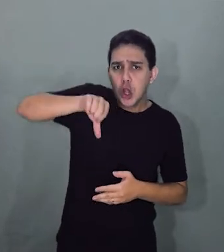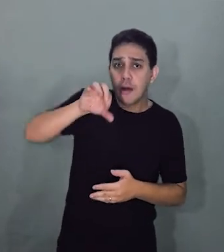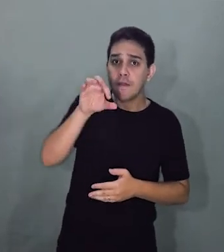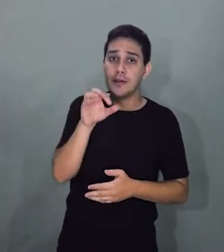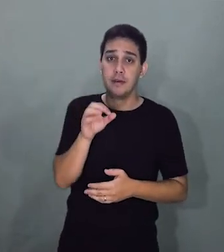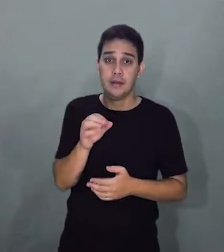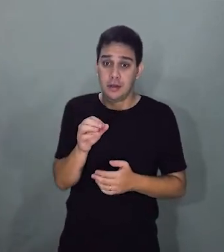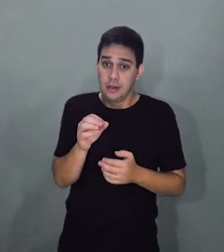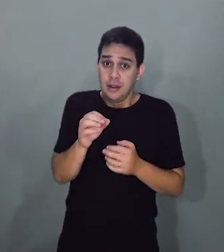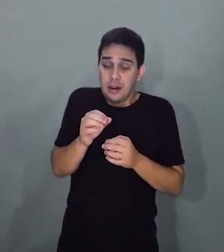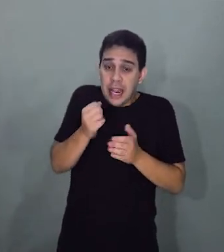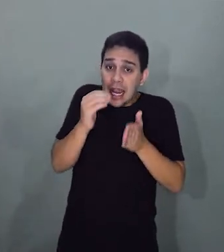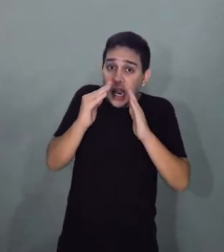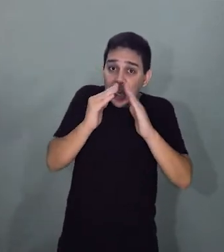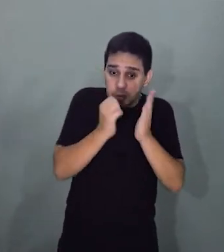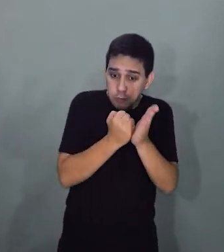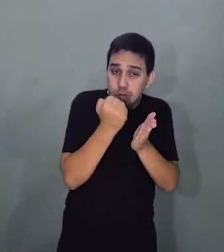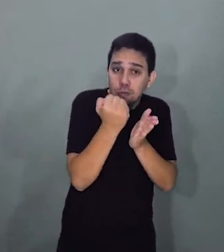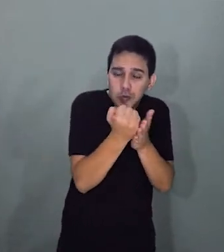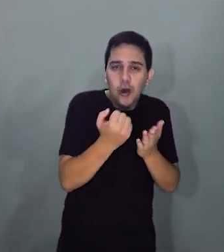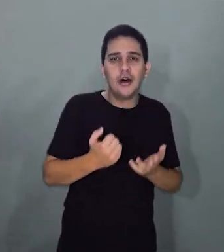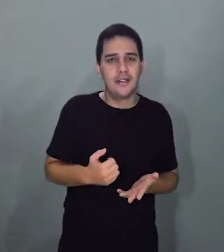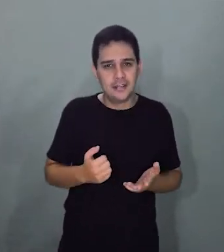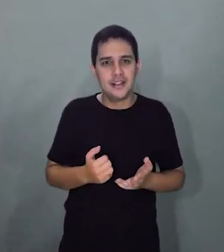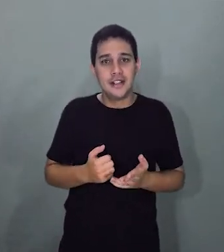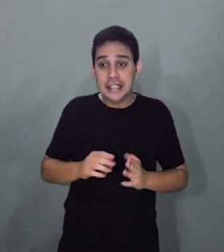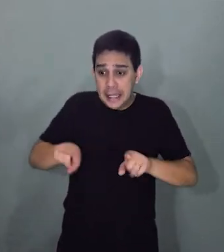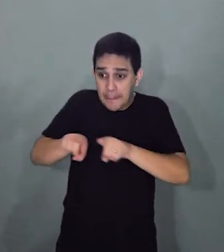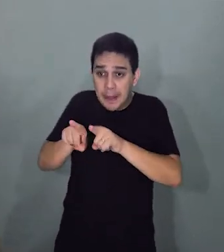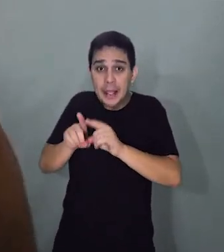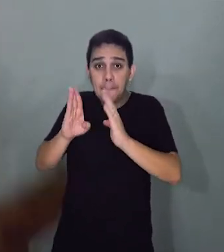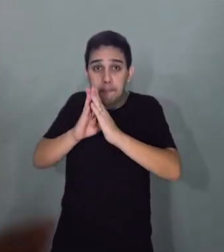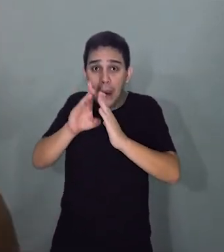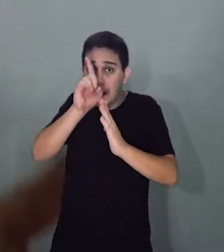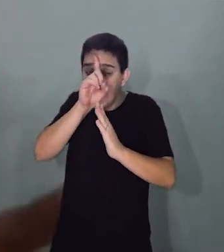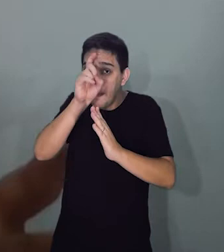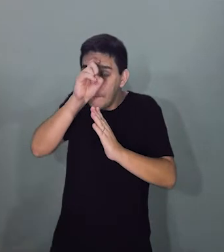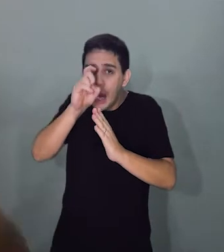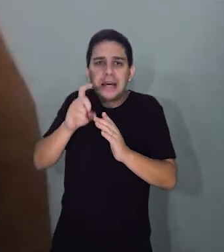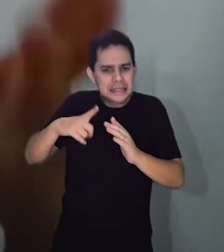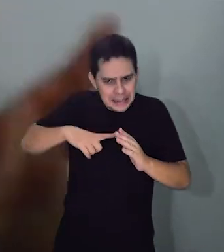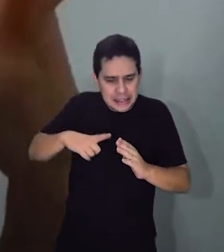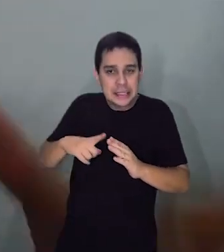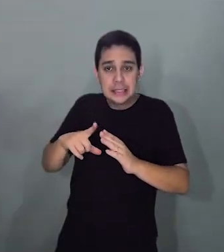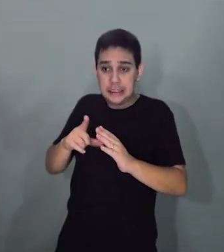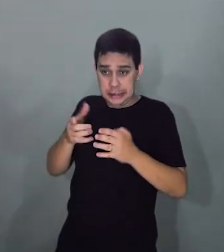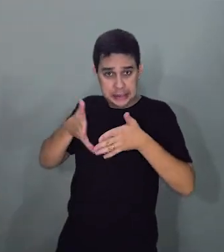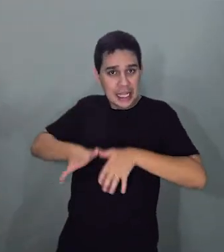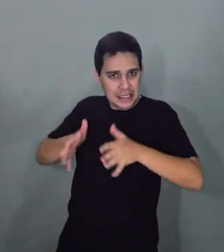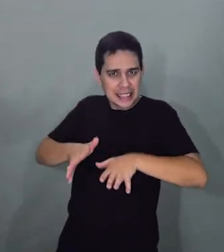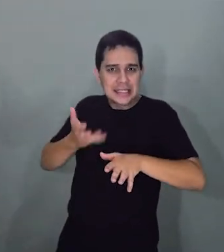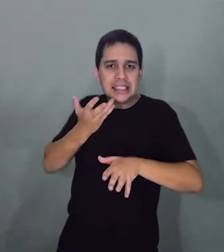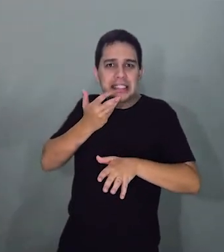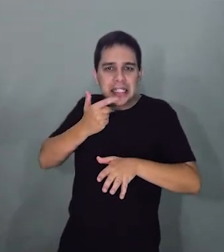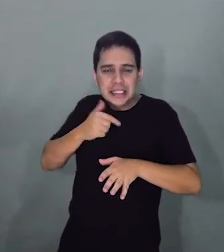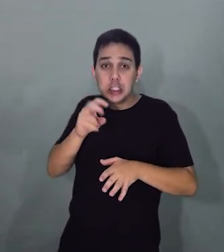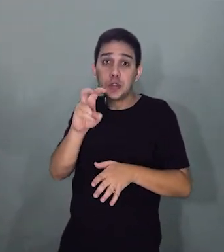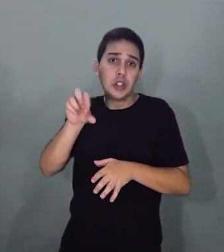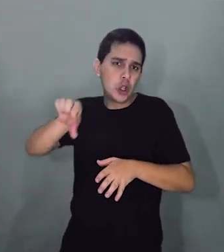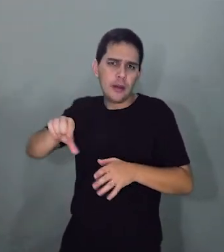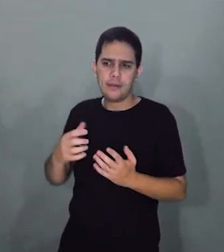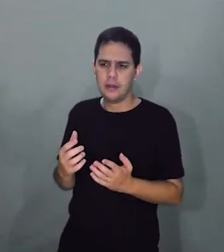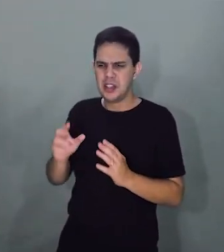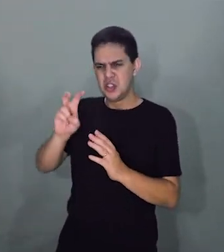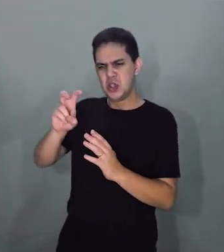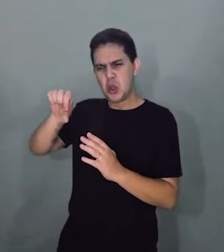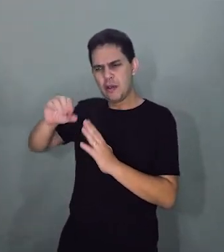nos estados. Então, essas 59 maternidades, as equipes técnicas de saúde têm que ter um trabalho em conjunto com o